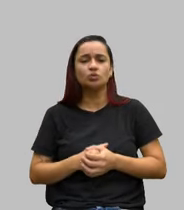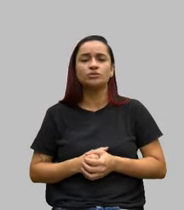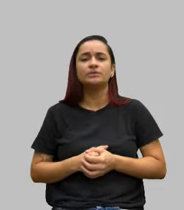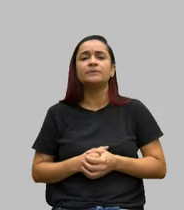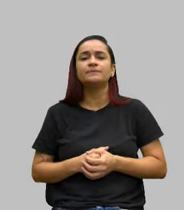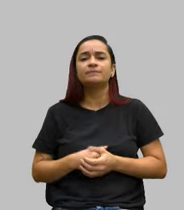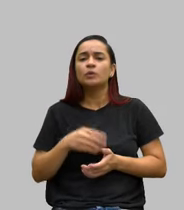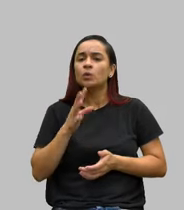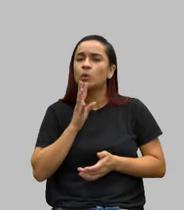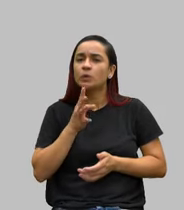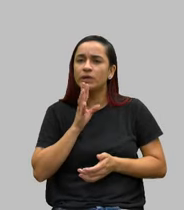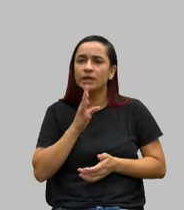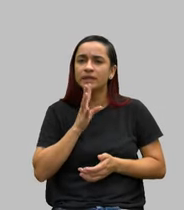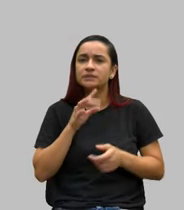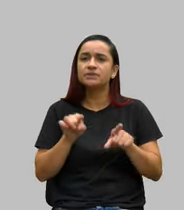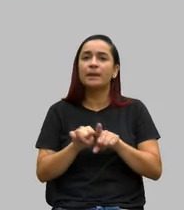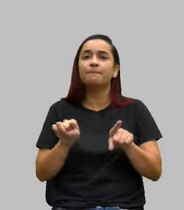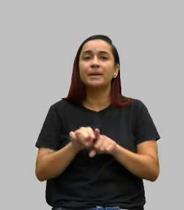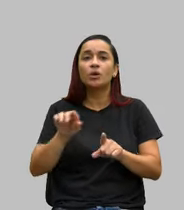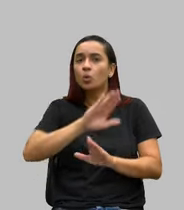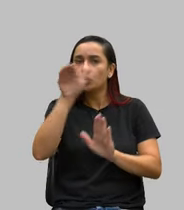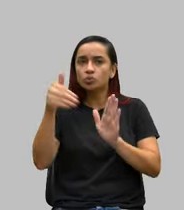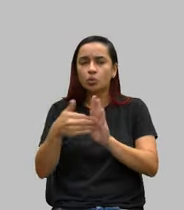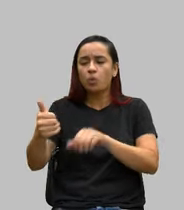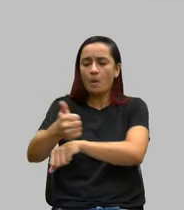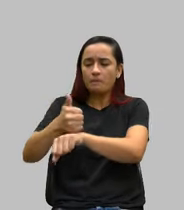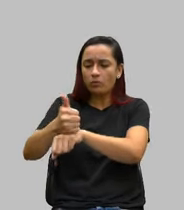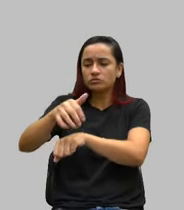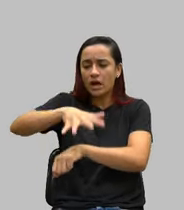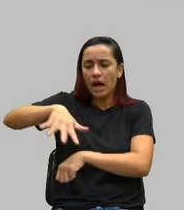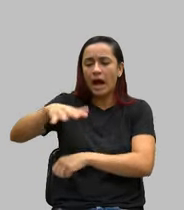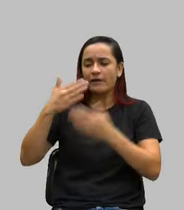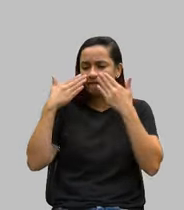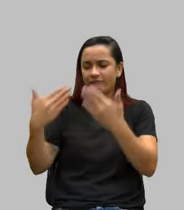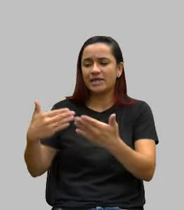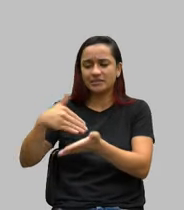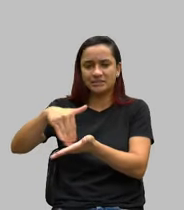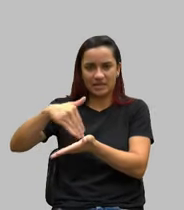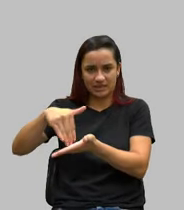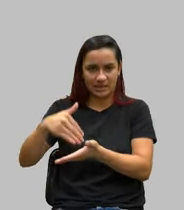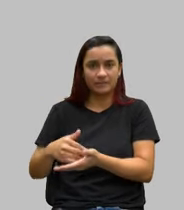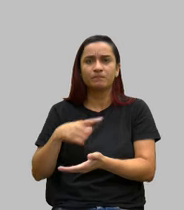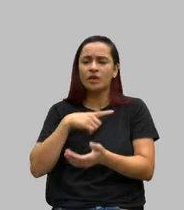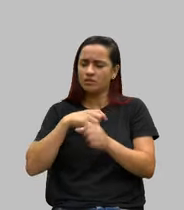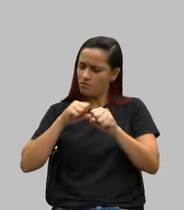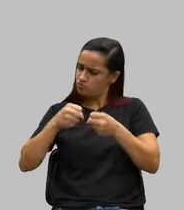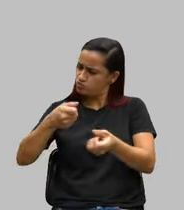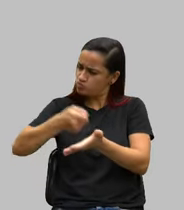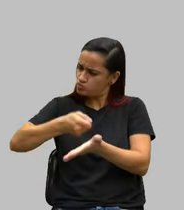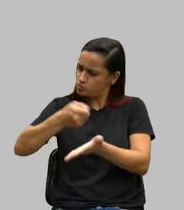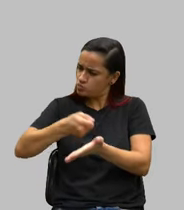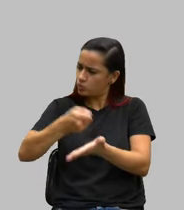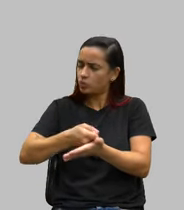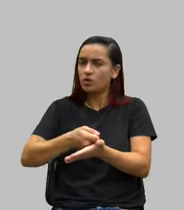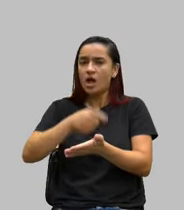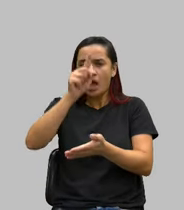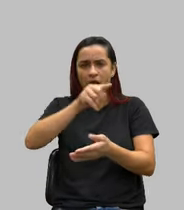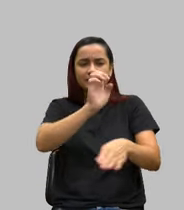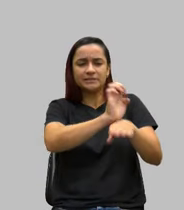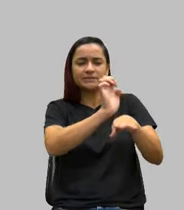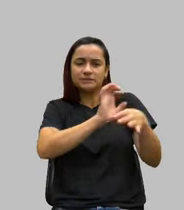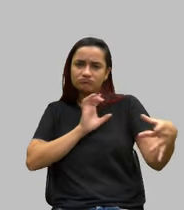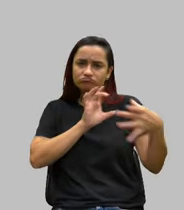bastante daquilo que está fazendo à frente da secretaria tem impulso firme é estadista tem